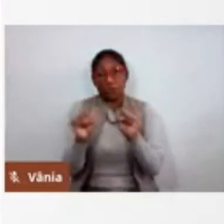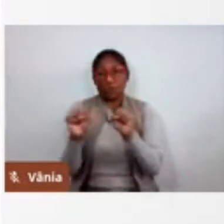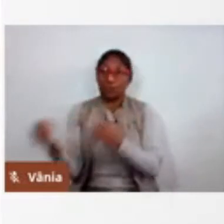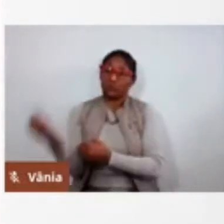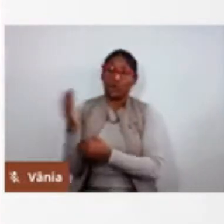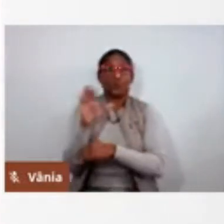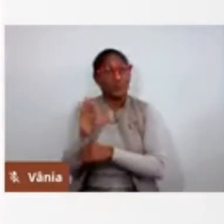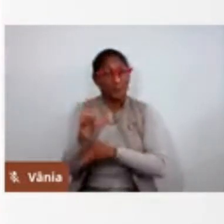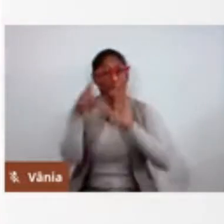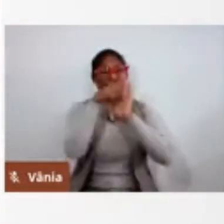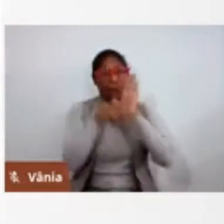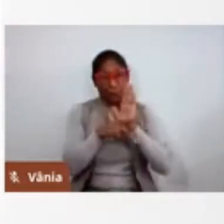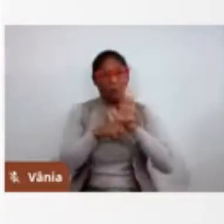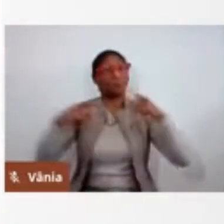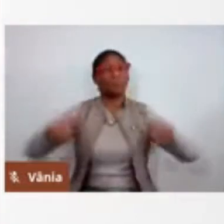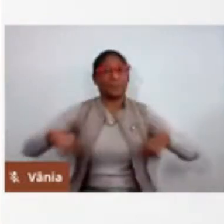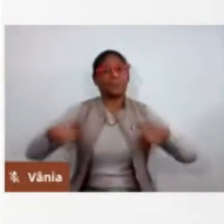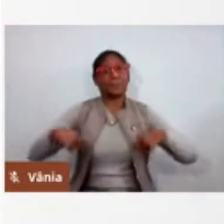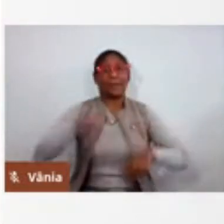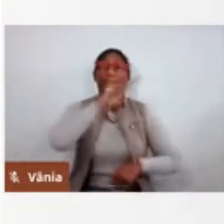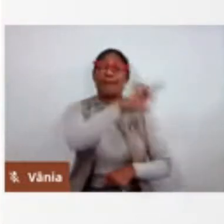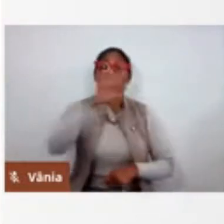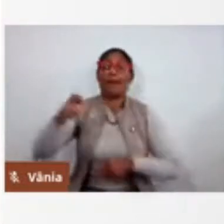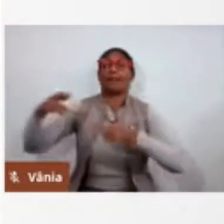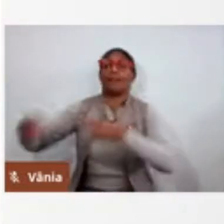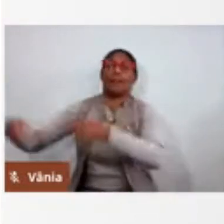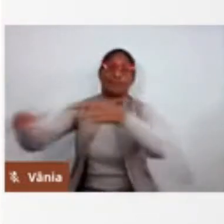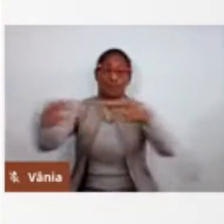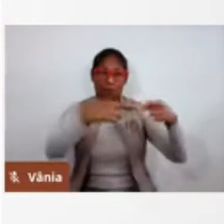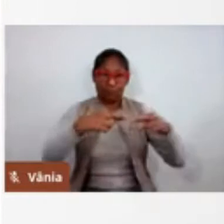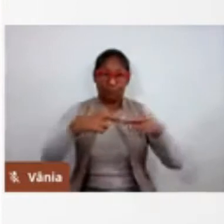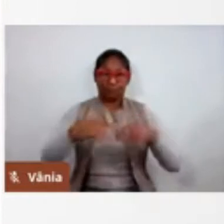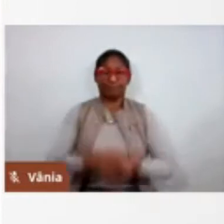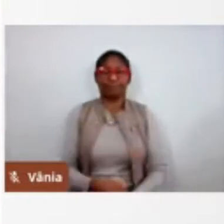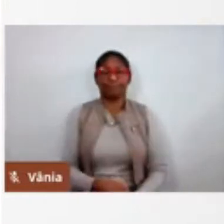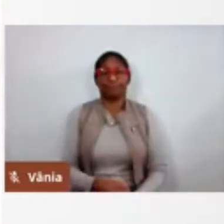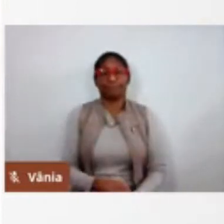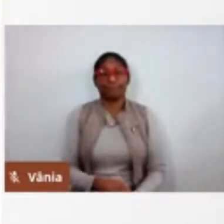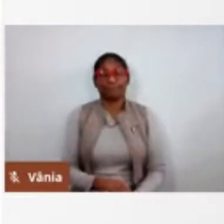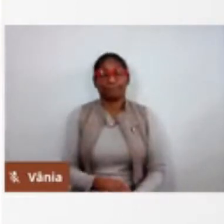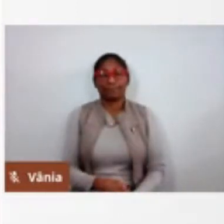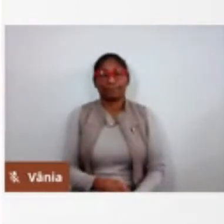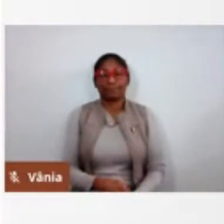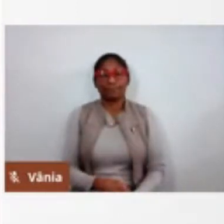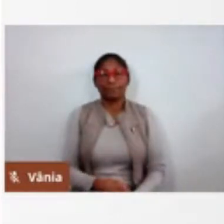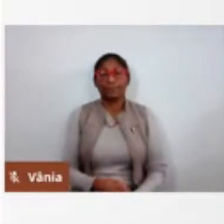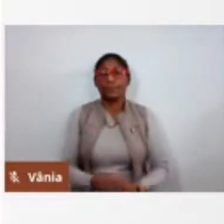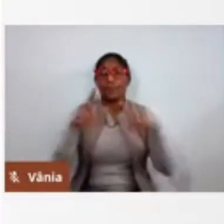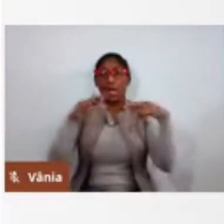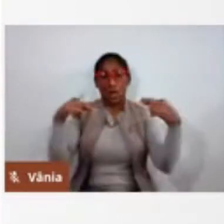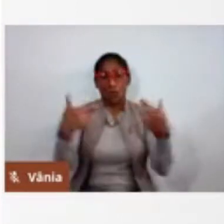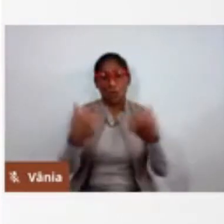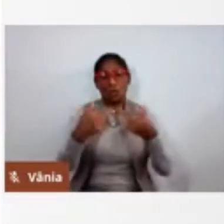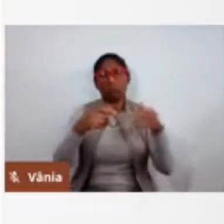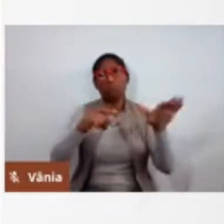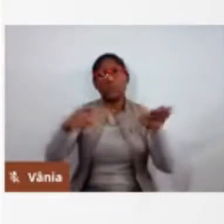os protocolos necessários em cada uma das regiões. Essa reunião deve acontecer nos próximos dias e